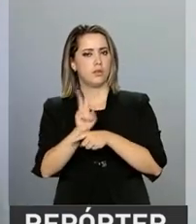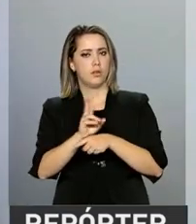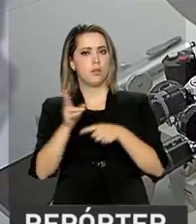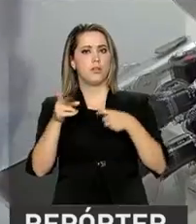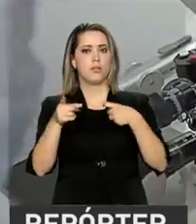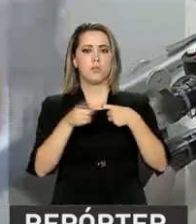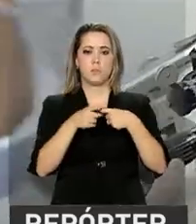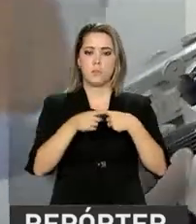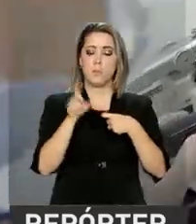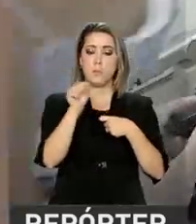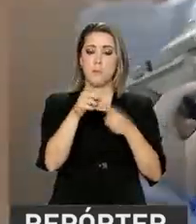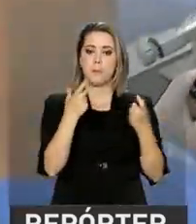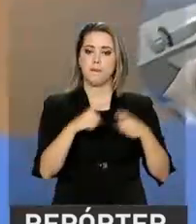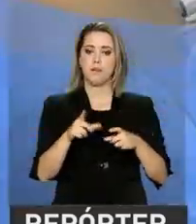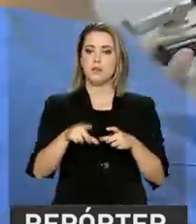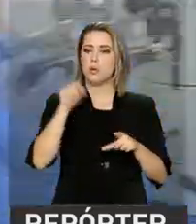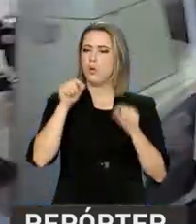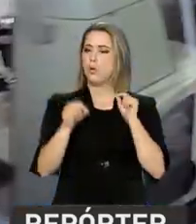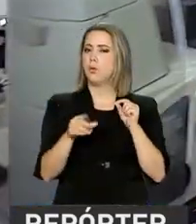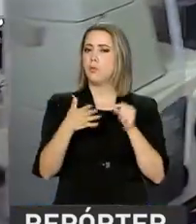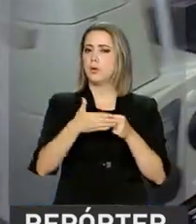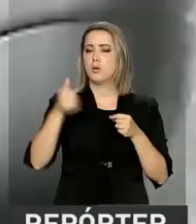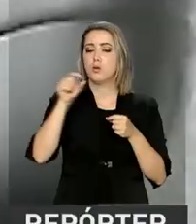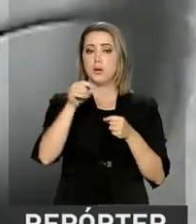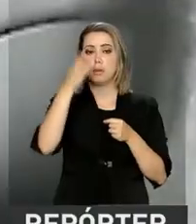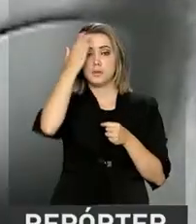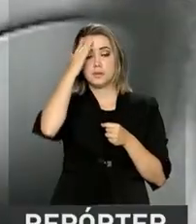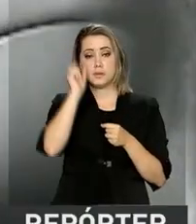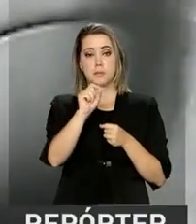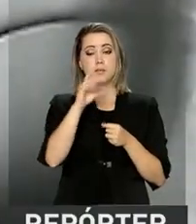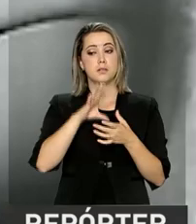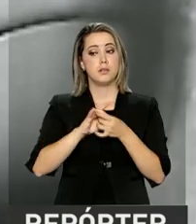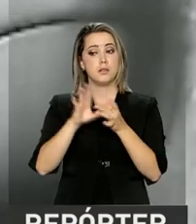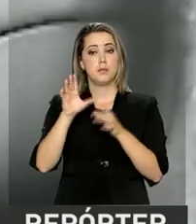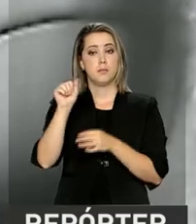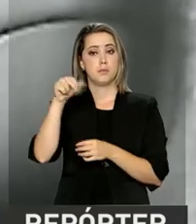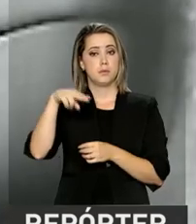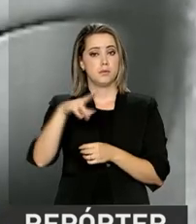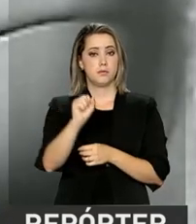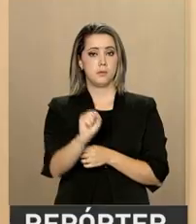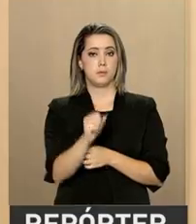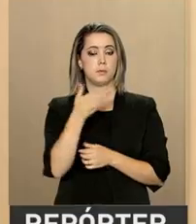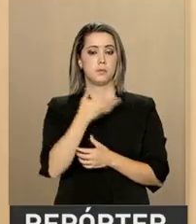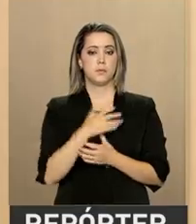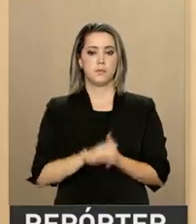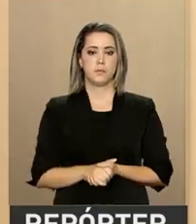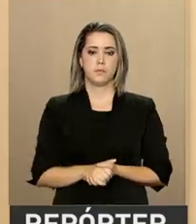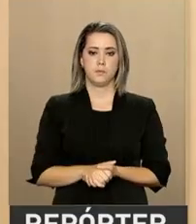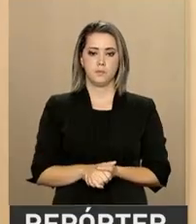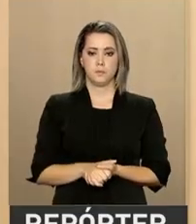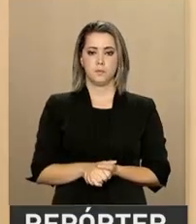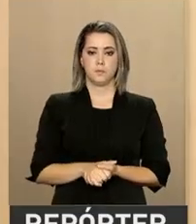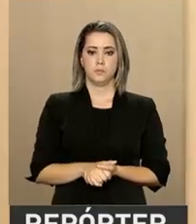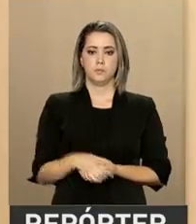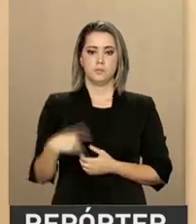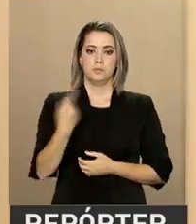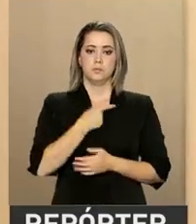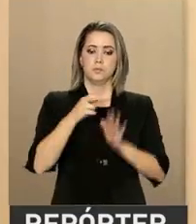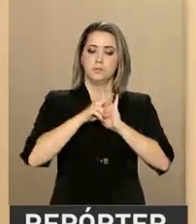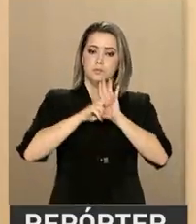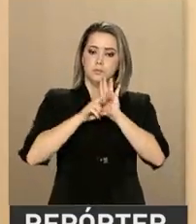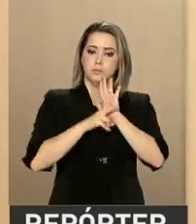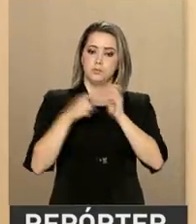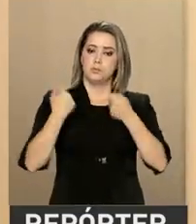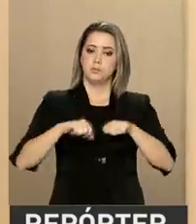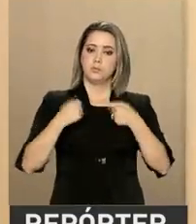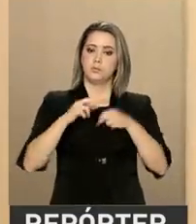fazer o procedimento é preciso saber se a clínica tem a licença sanitária para funcionar a nossa regulamentação ela